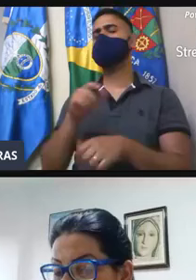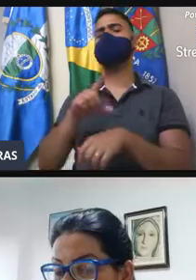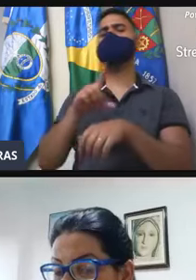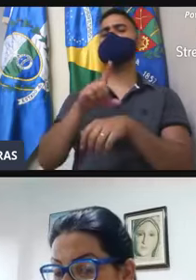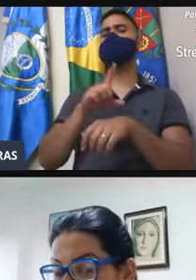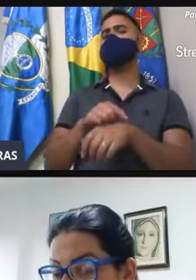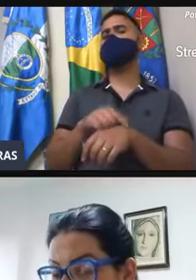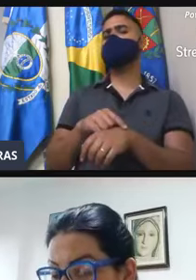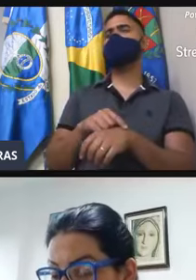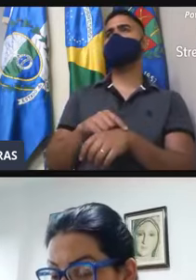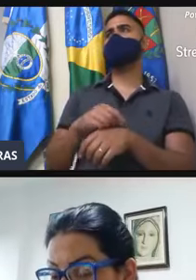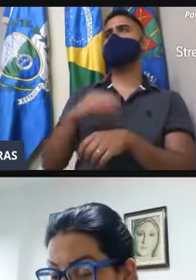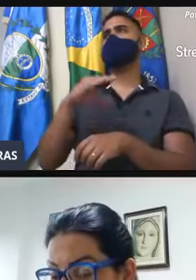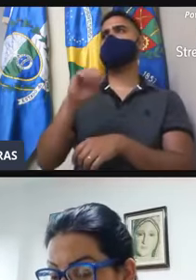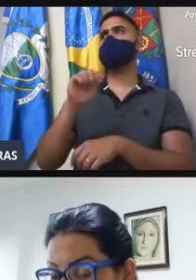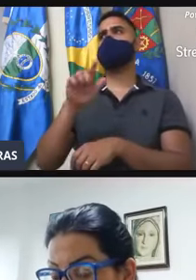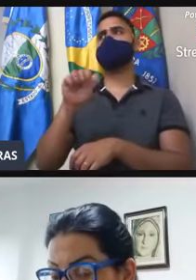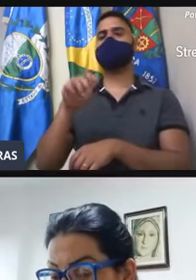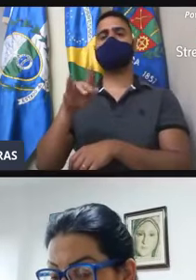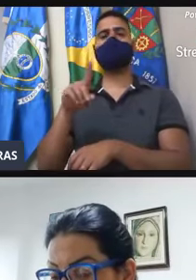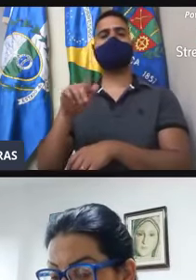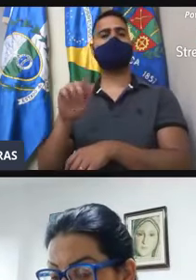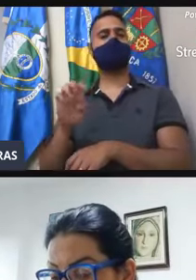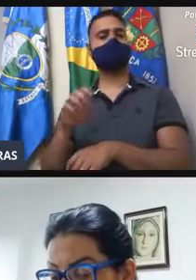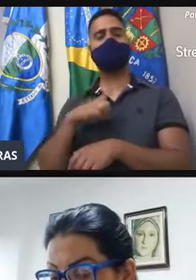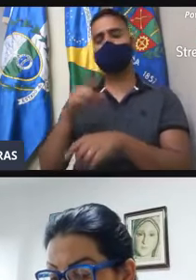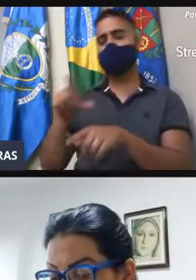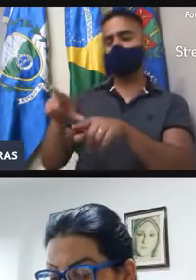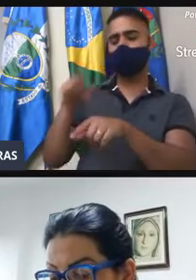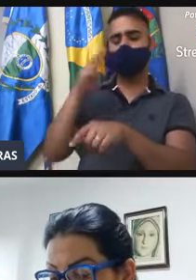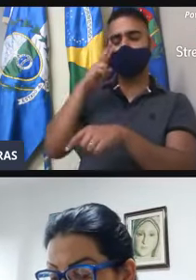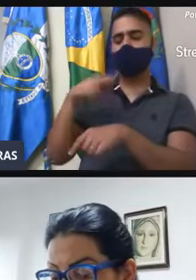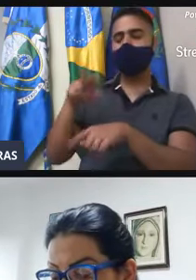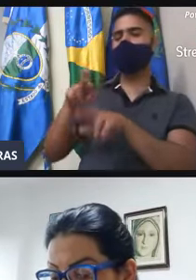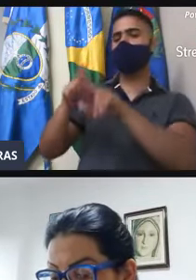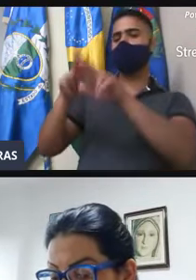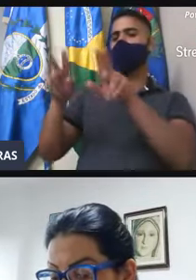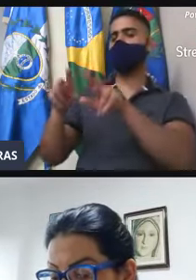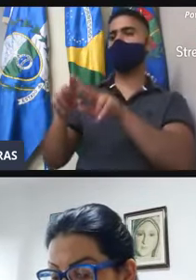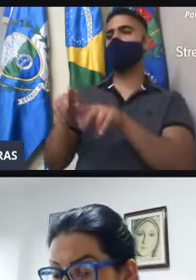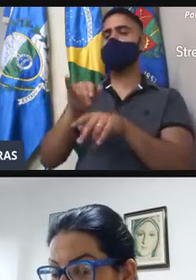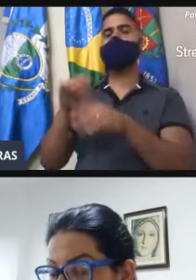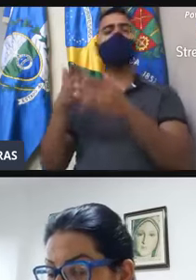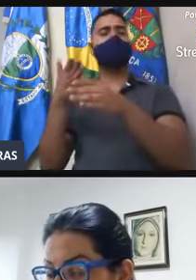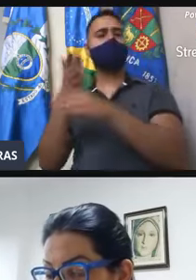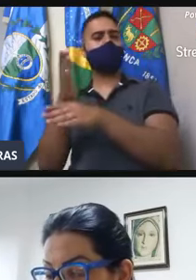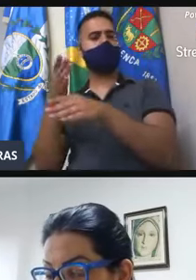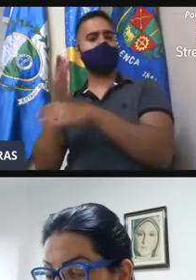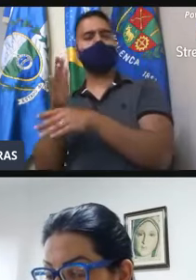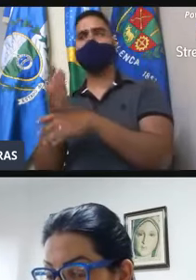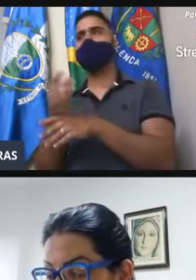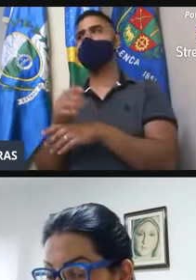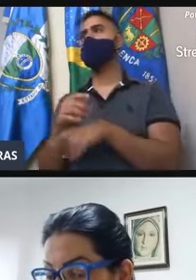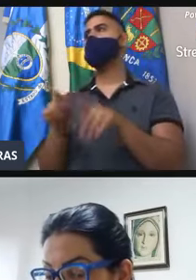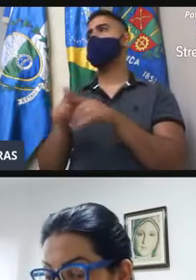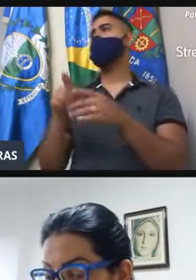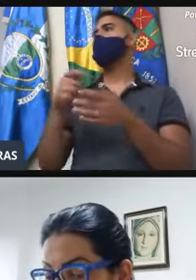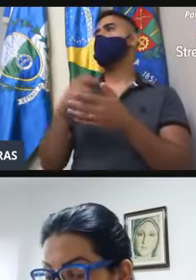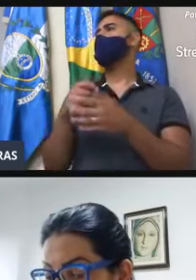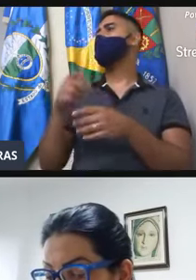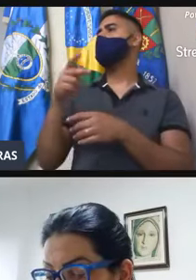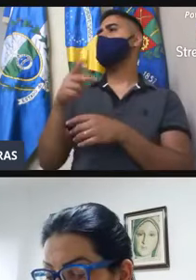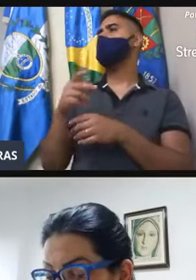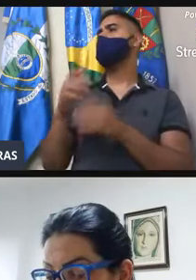calamidade pública, as equipes técnicas têm um olhar diferenciado em épocas de pandemia. Se aprovada, esta emenda deverá ser adequadamente introduzida